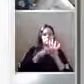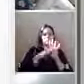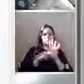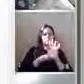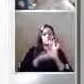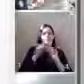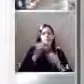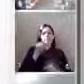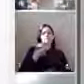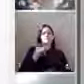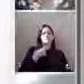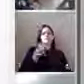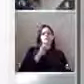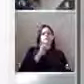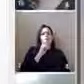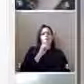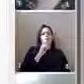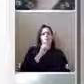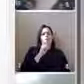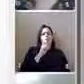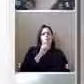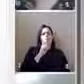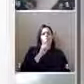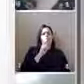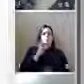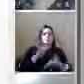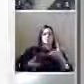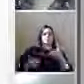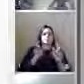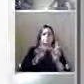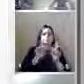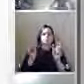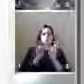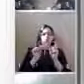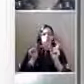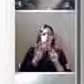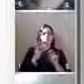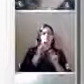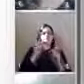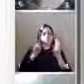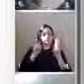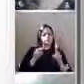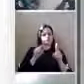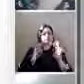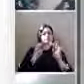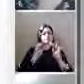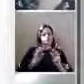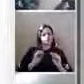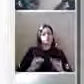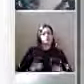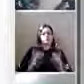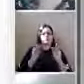não desprezamos os sinônimos que coletamos no próprio Alimentos Regionais Brasileiros,